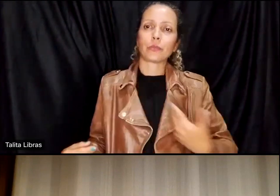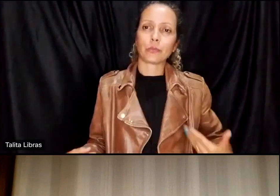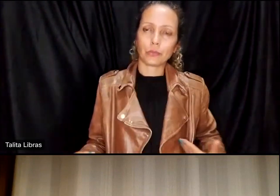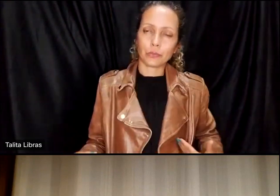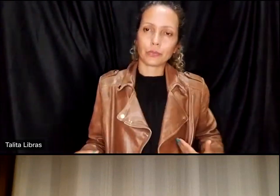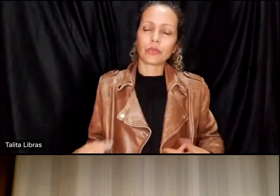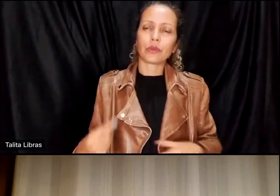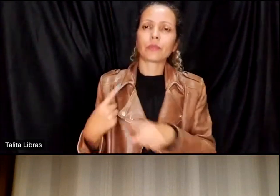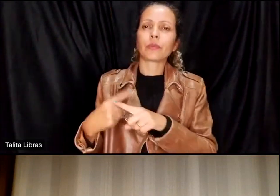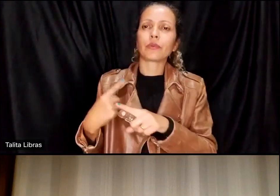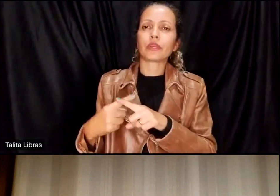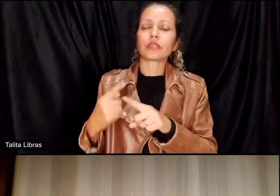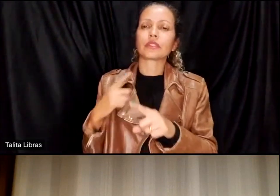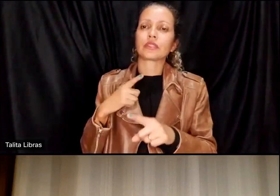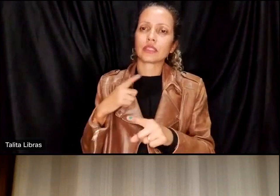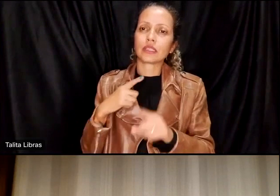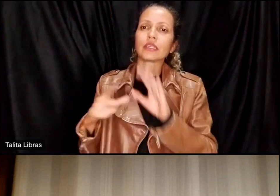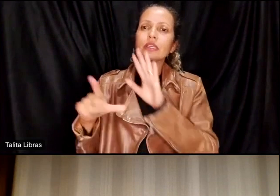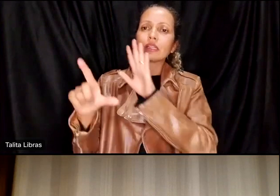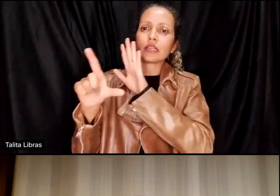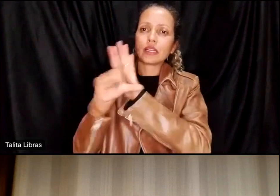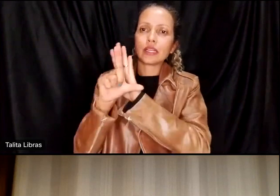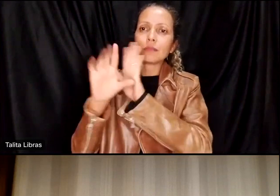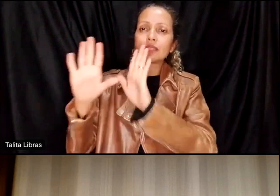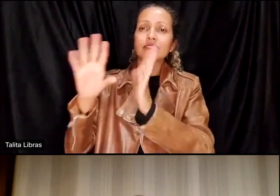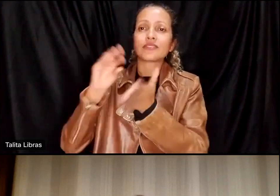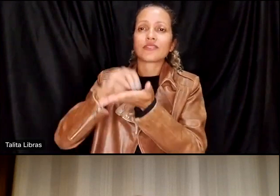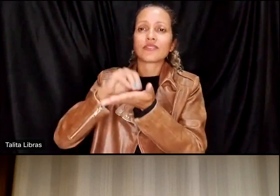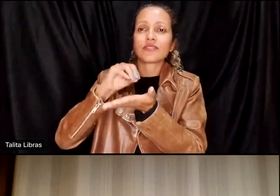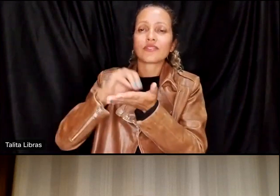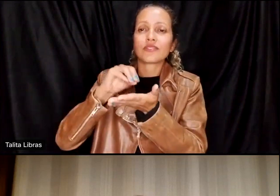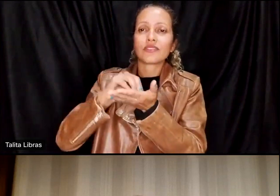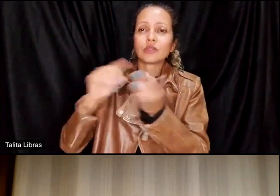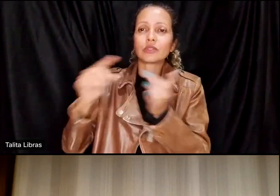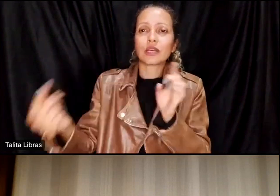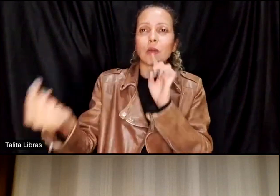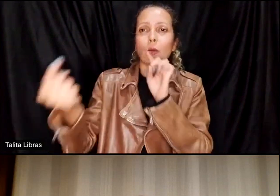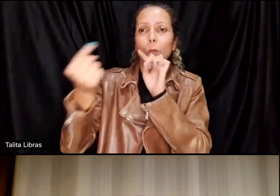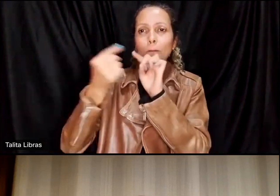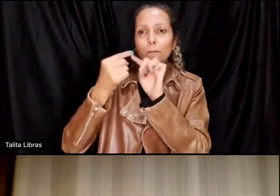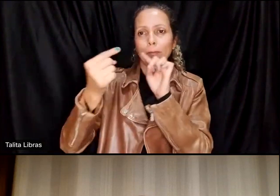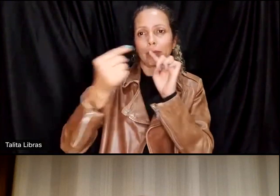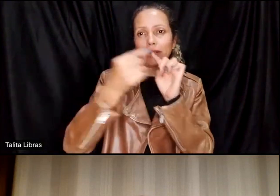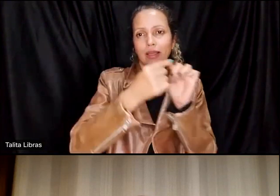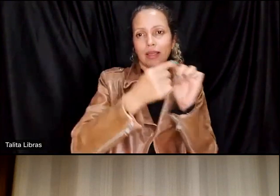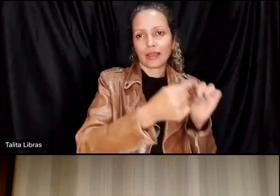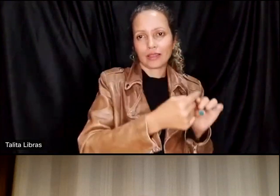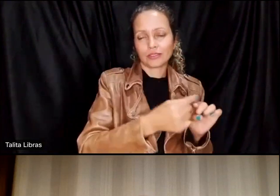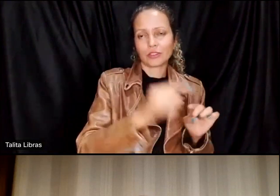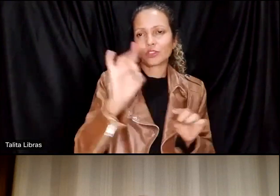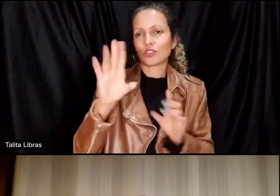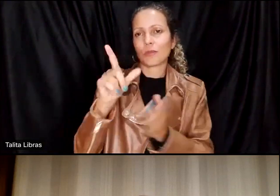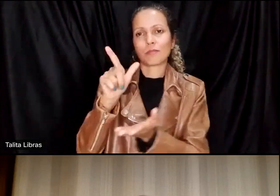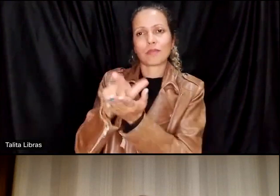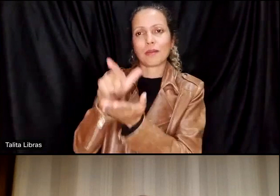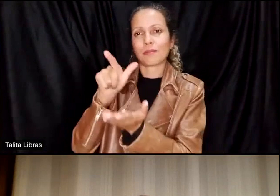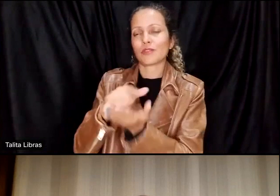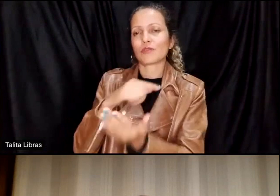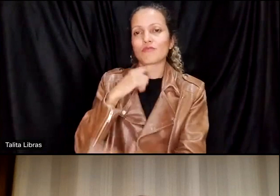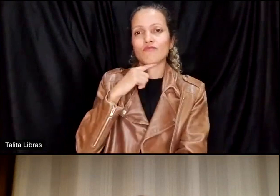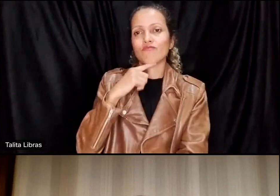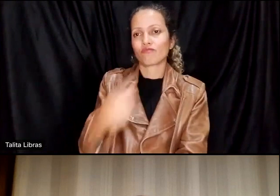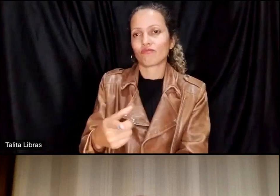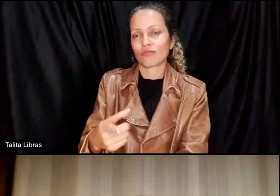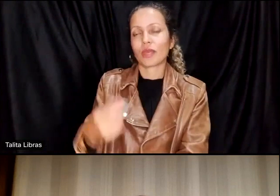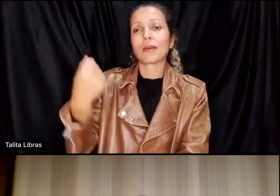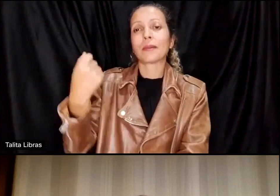sejam colocadas em prática. Ficar no papel não resolve. É verdade. Ficar no papel não resolve. Então, acho, assim,